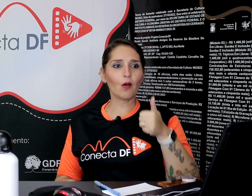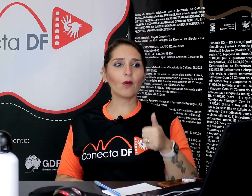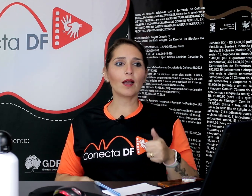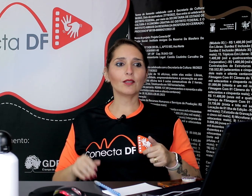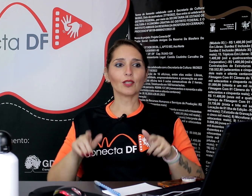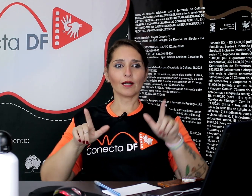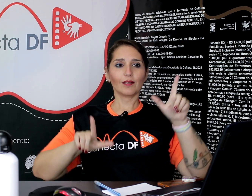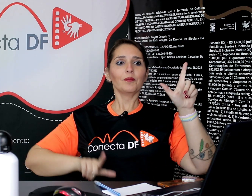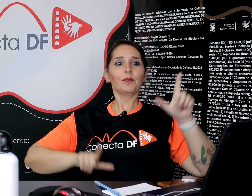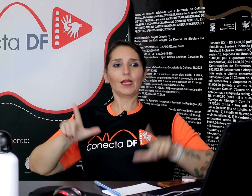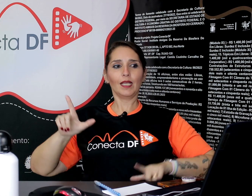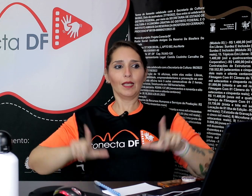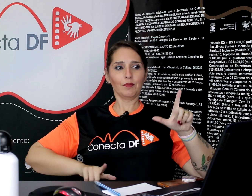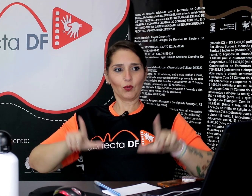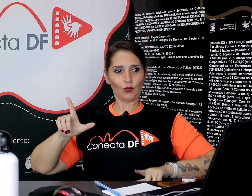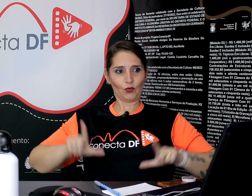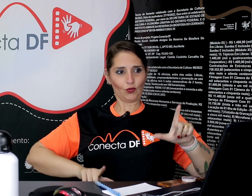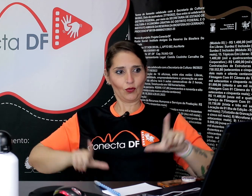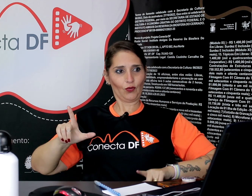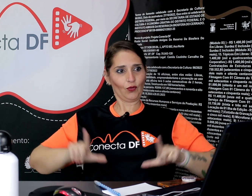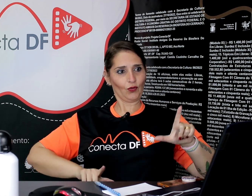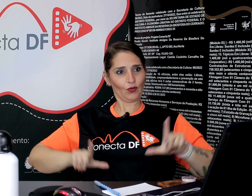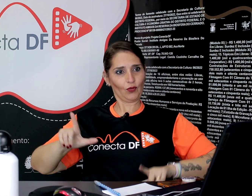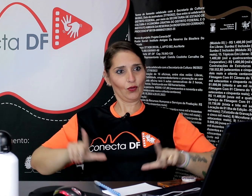Muito bom, Ângela. Primo.